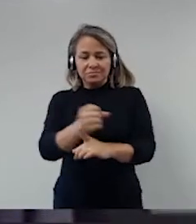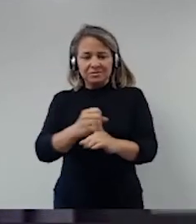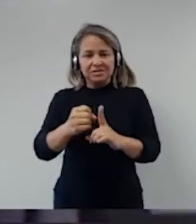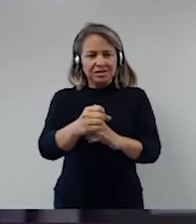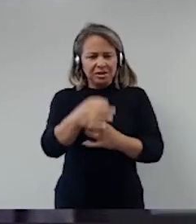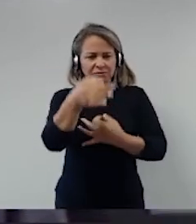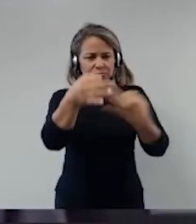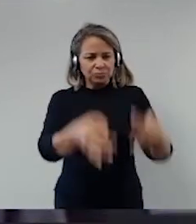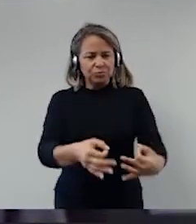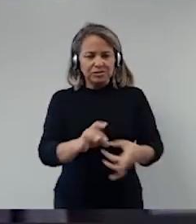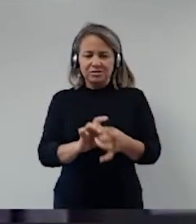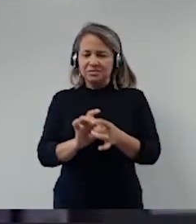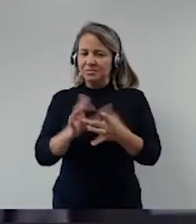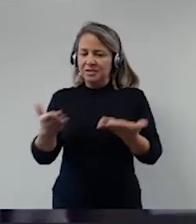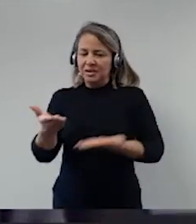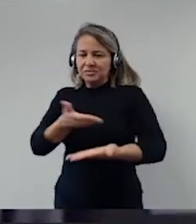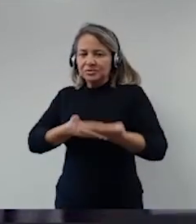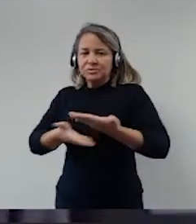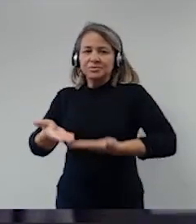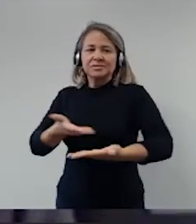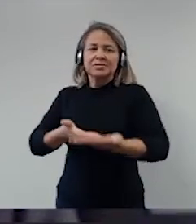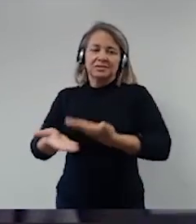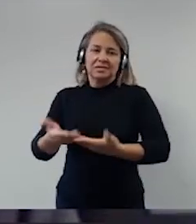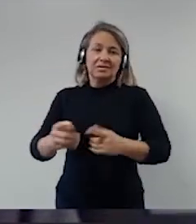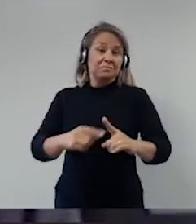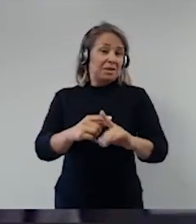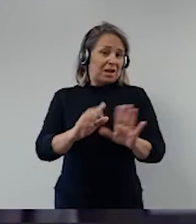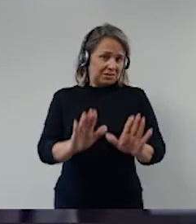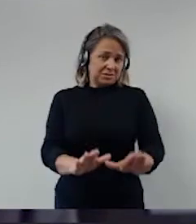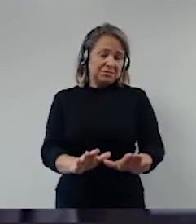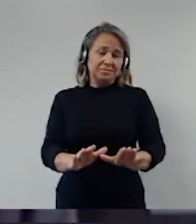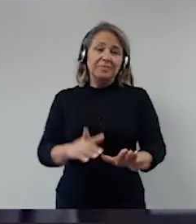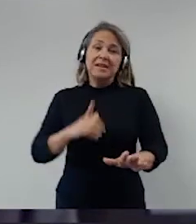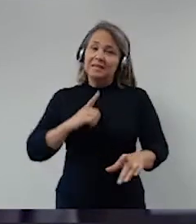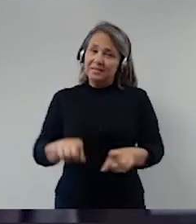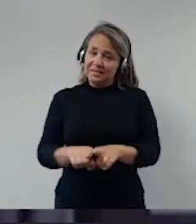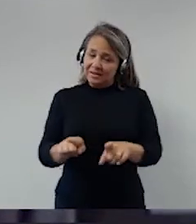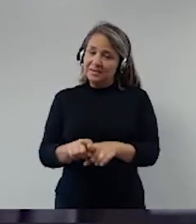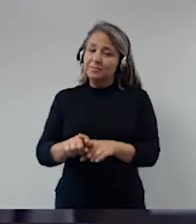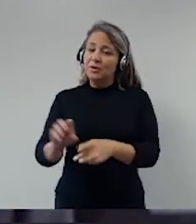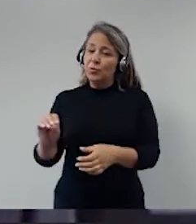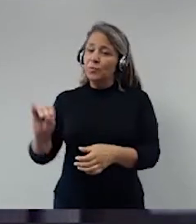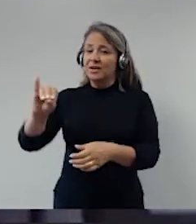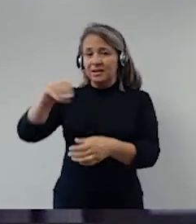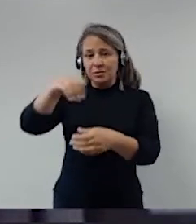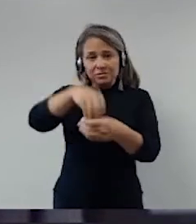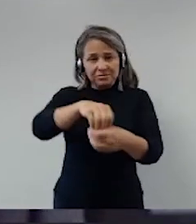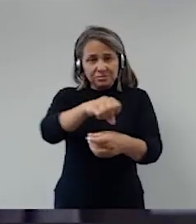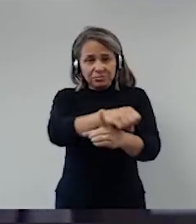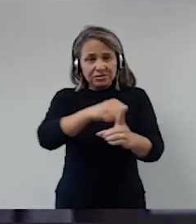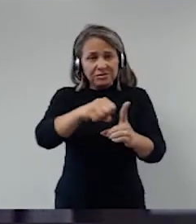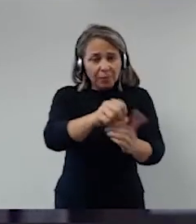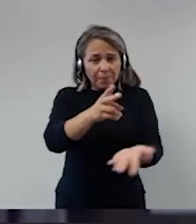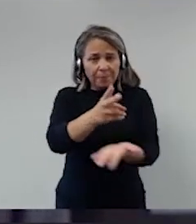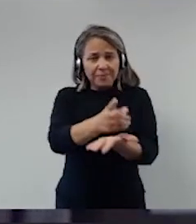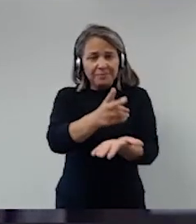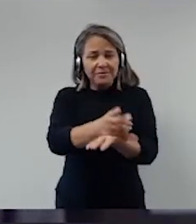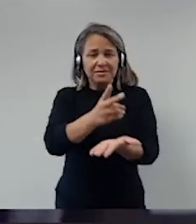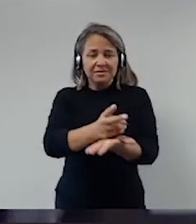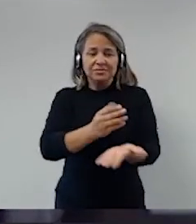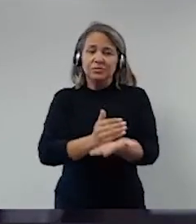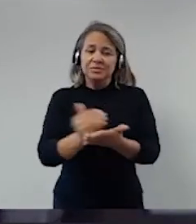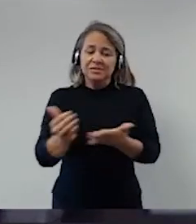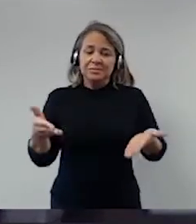justa, democrática e solidária e mais uma inclusão social permanente a partir desse processo